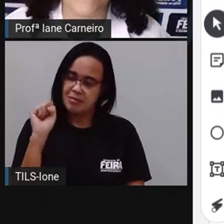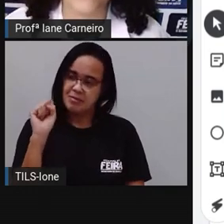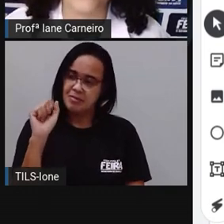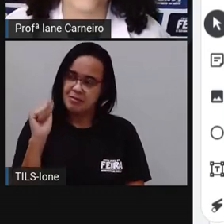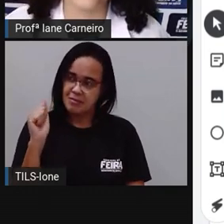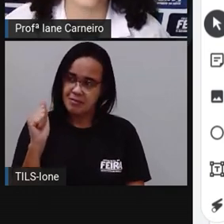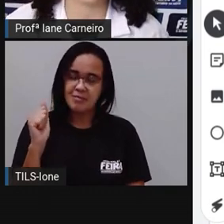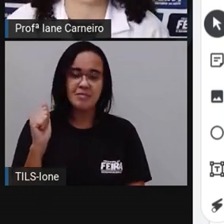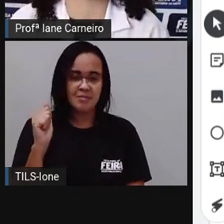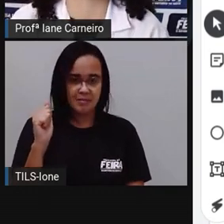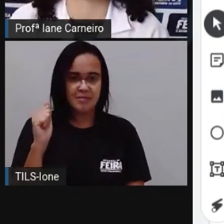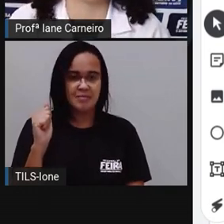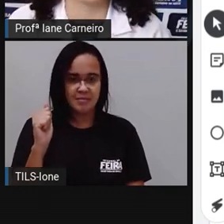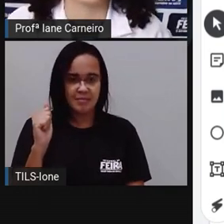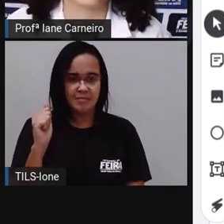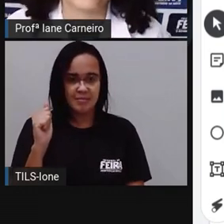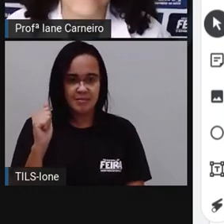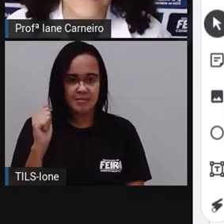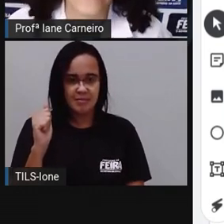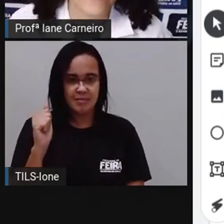da palavra tem um som de Sá.